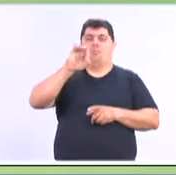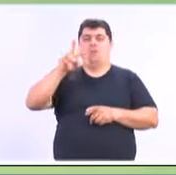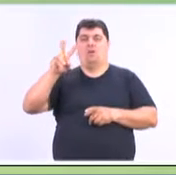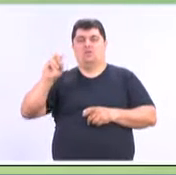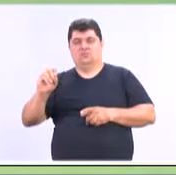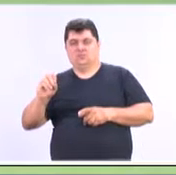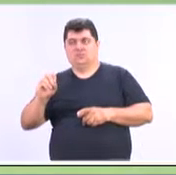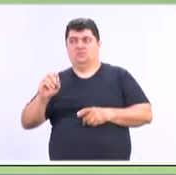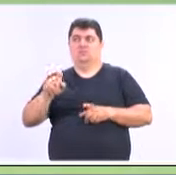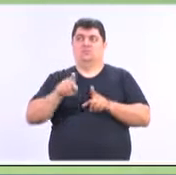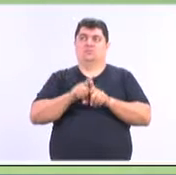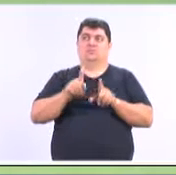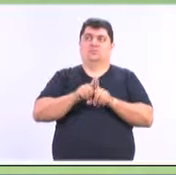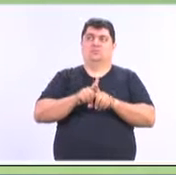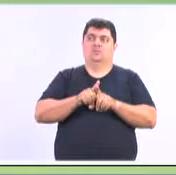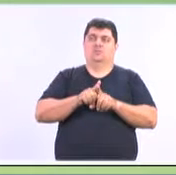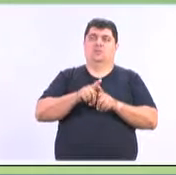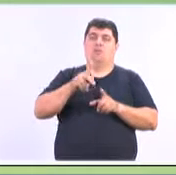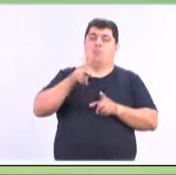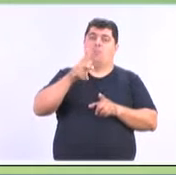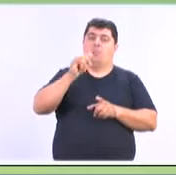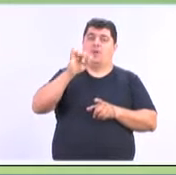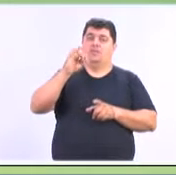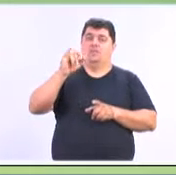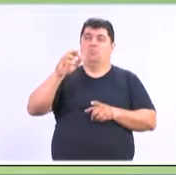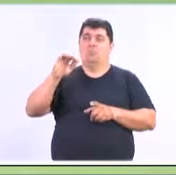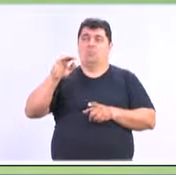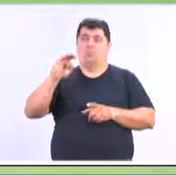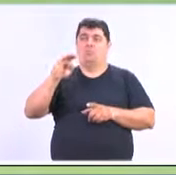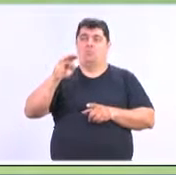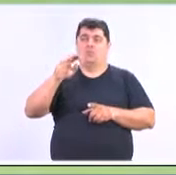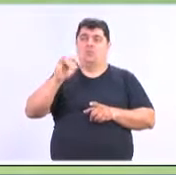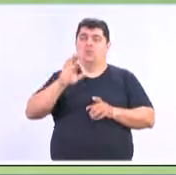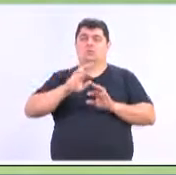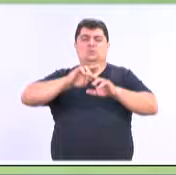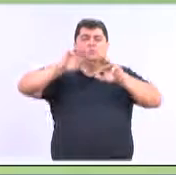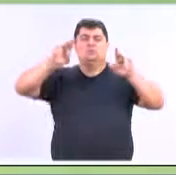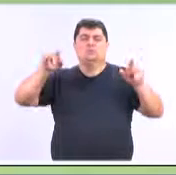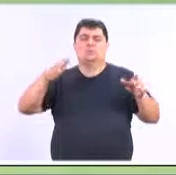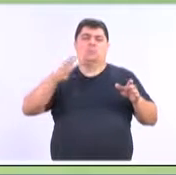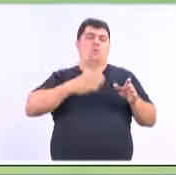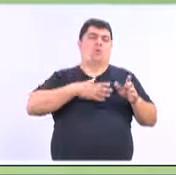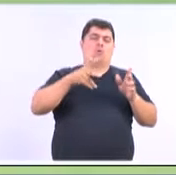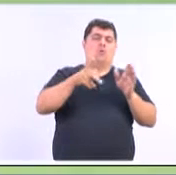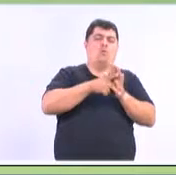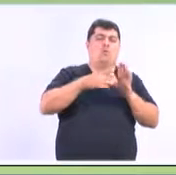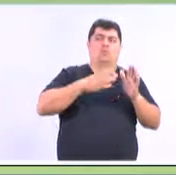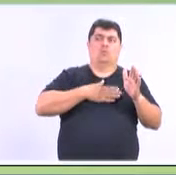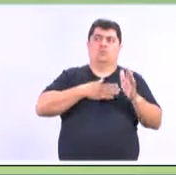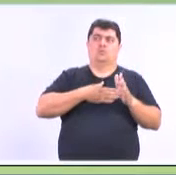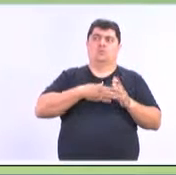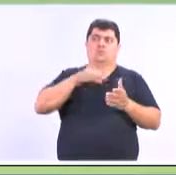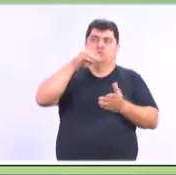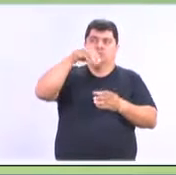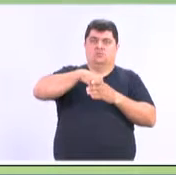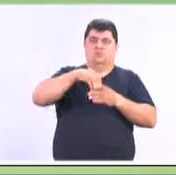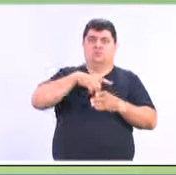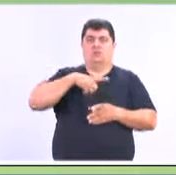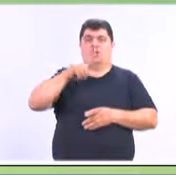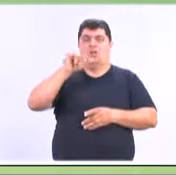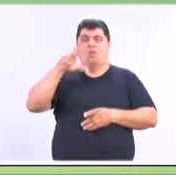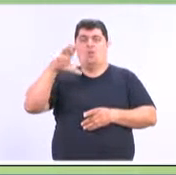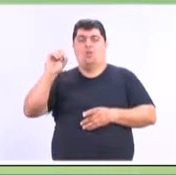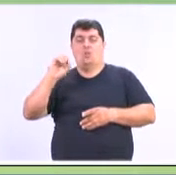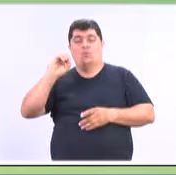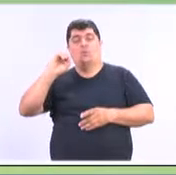passivo e aqui também o meu patrimônio líquido. Dentro do meu patrimônio líquido eu tenho aqui o meu lucro